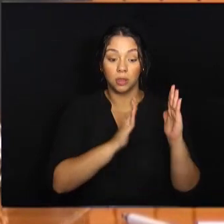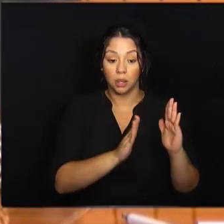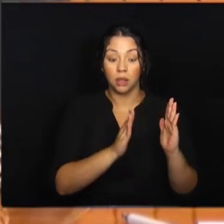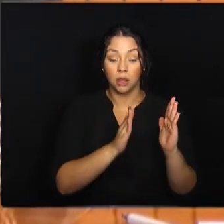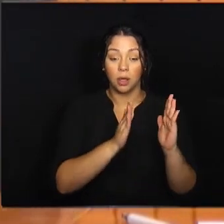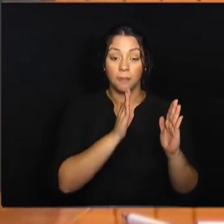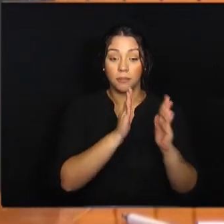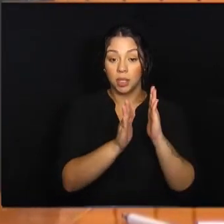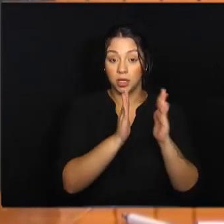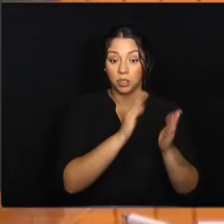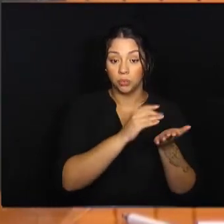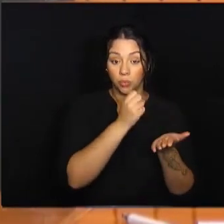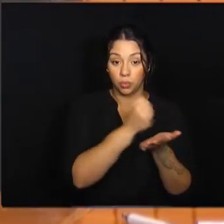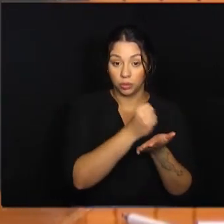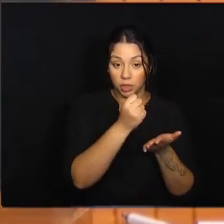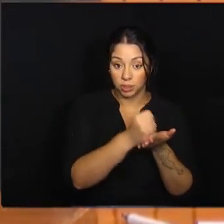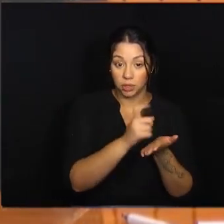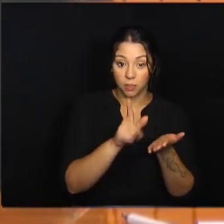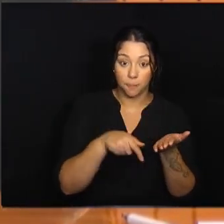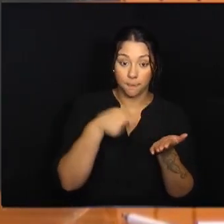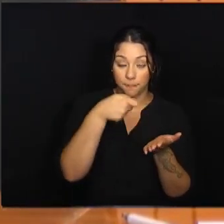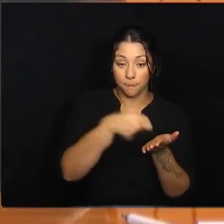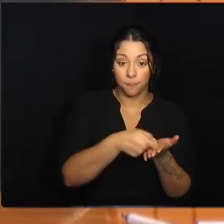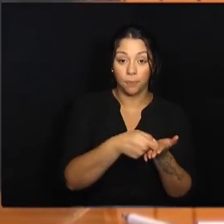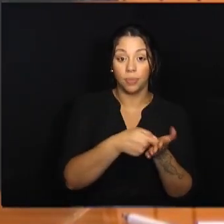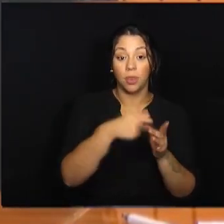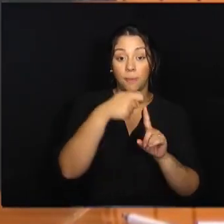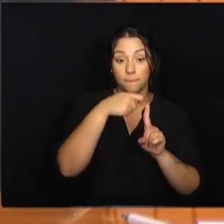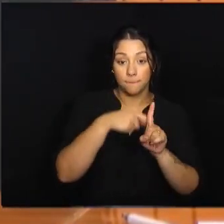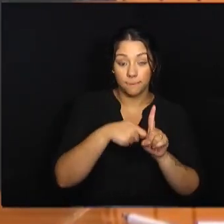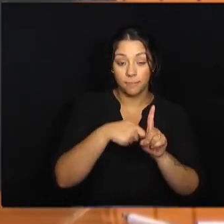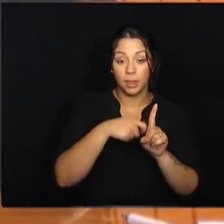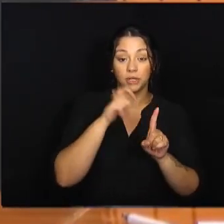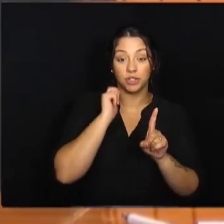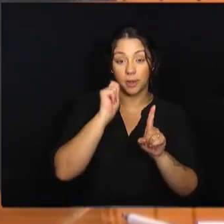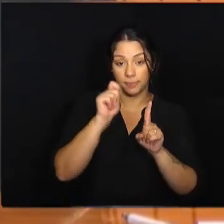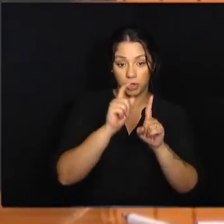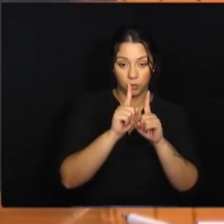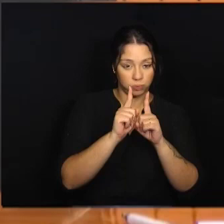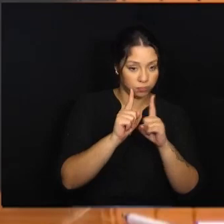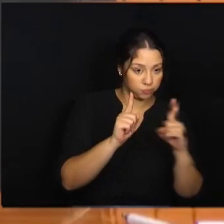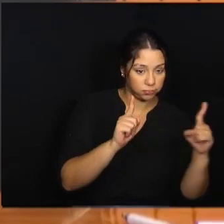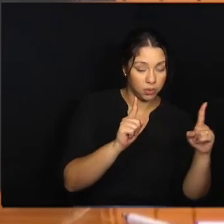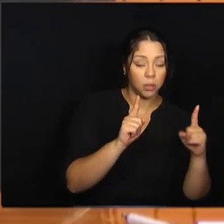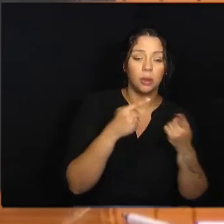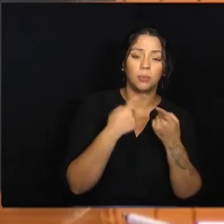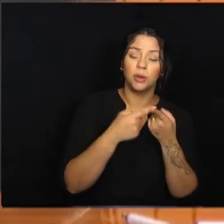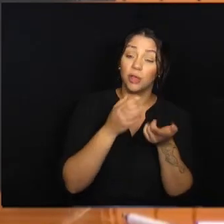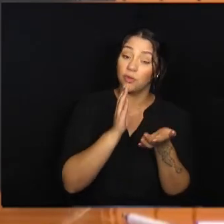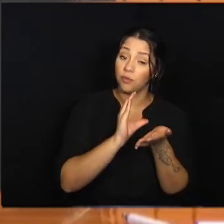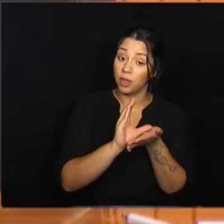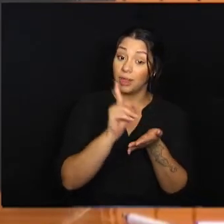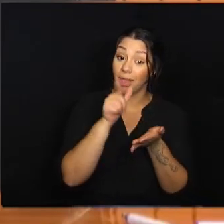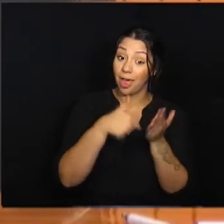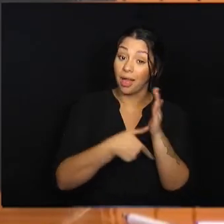e pagamento durante o mês de abril todo, porque o FIC ele é um pagamento antecipado, então, quando ele apresenta